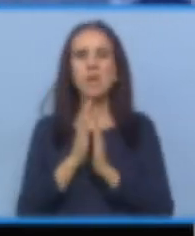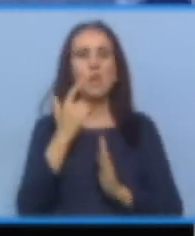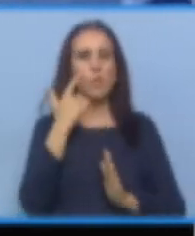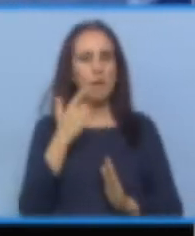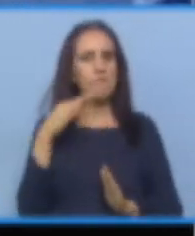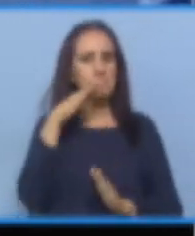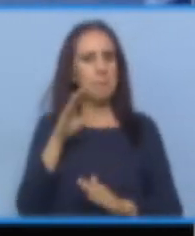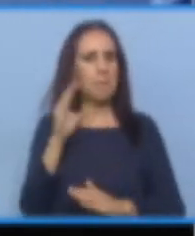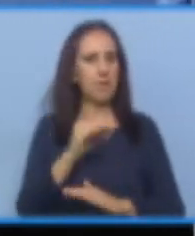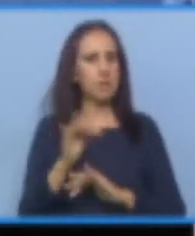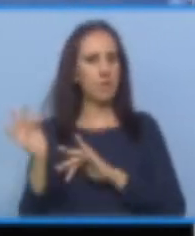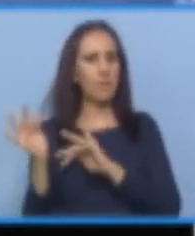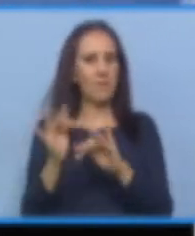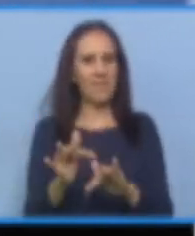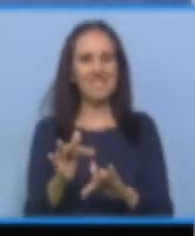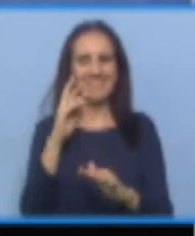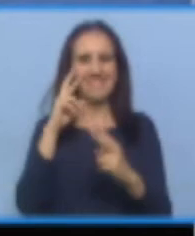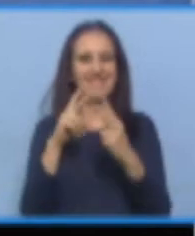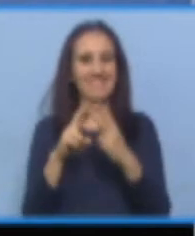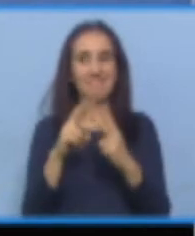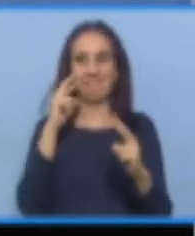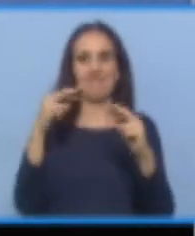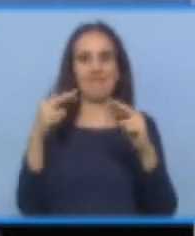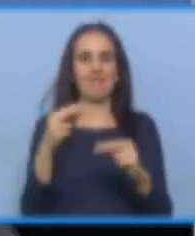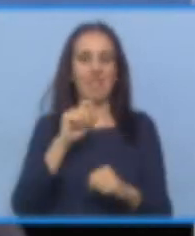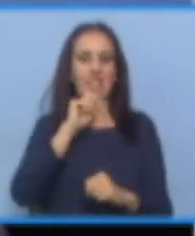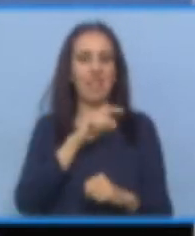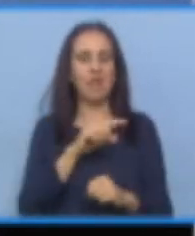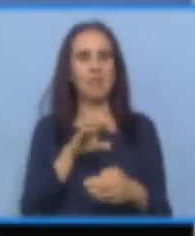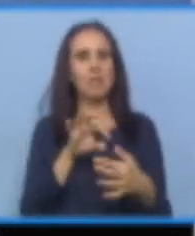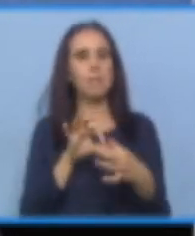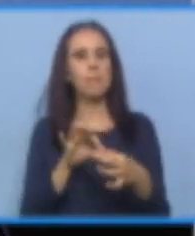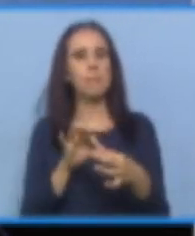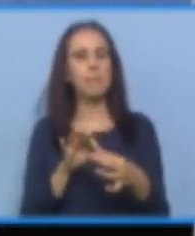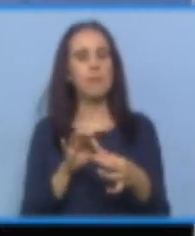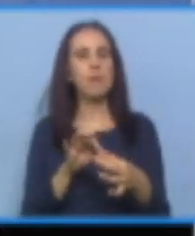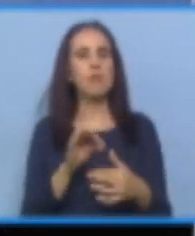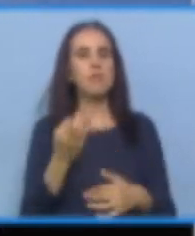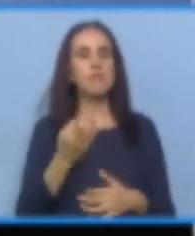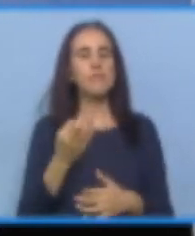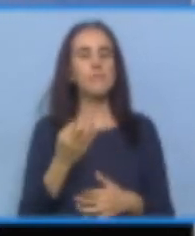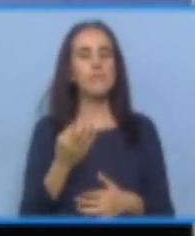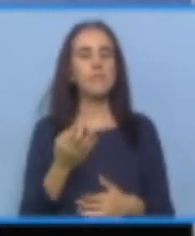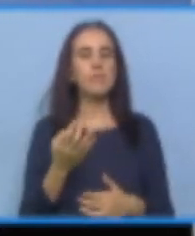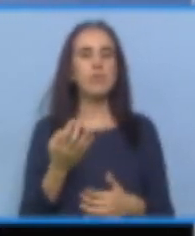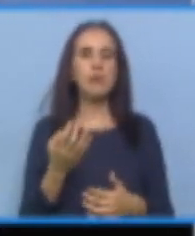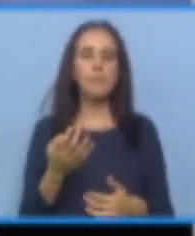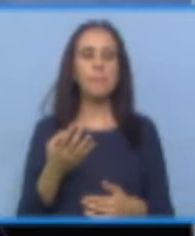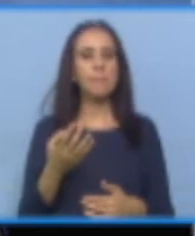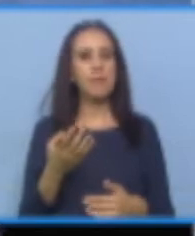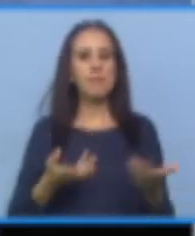outras famílias, iremos lá encontrar-nos e rever-nos, para nos ligarmos e depois também